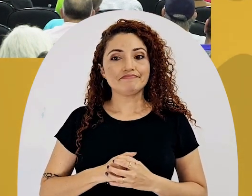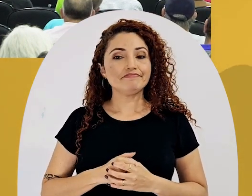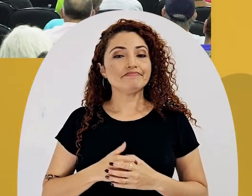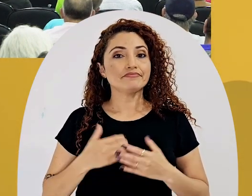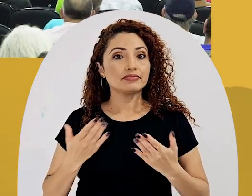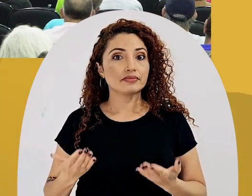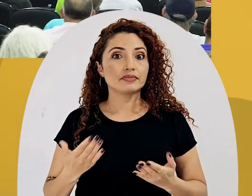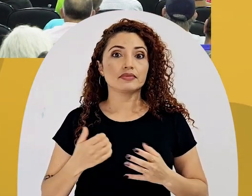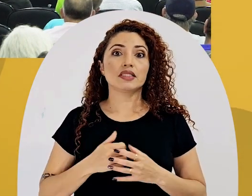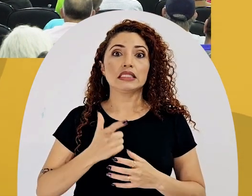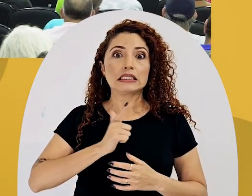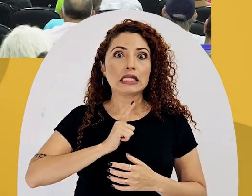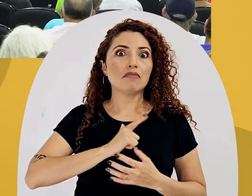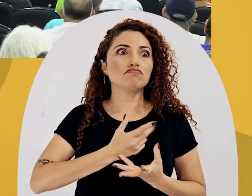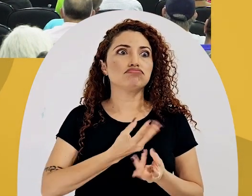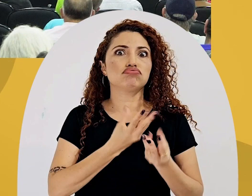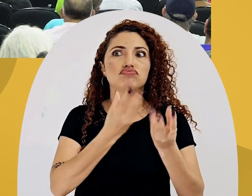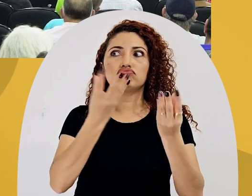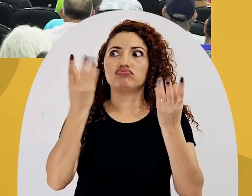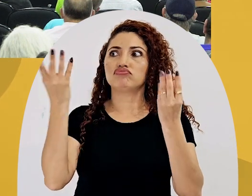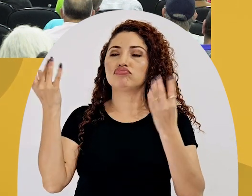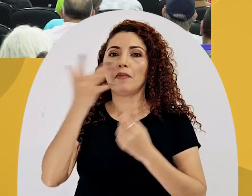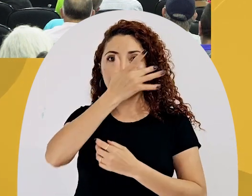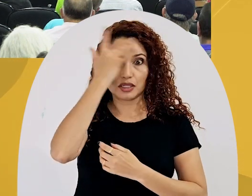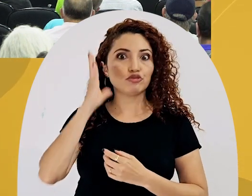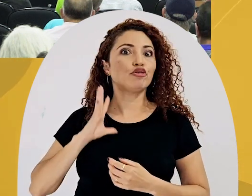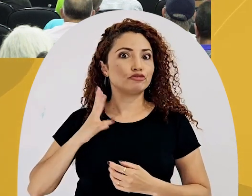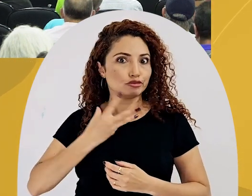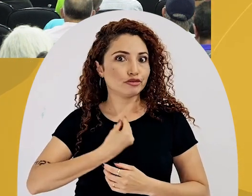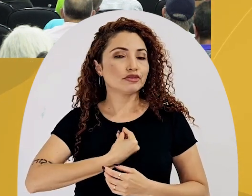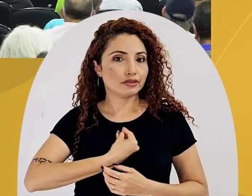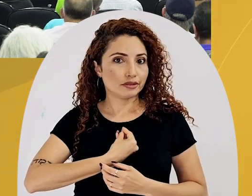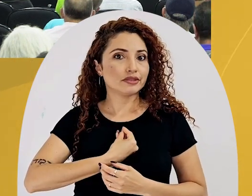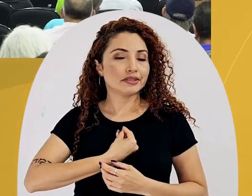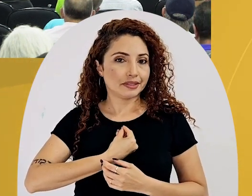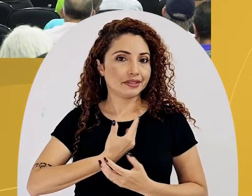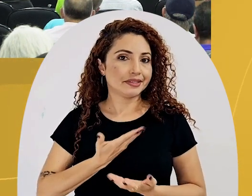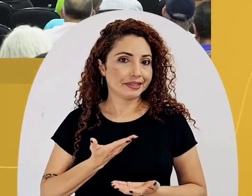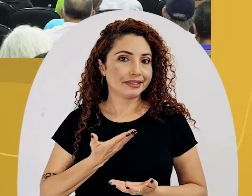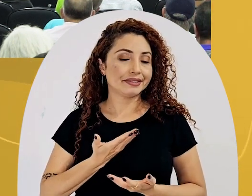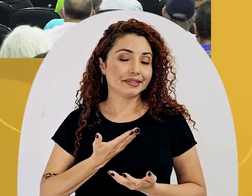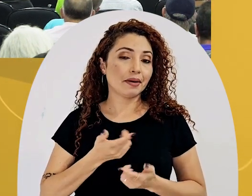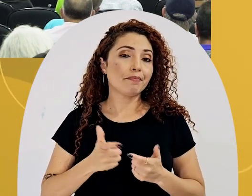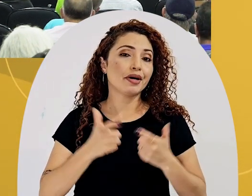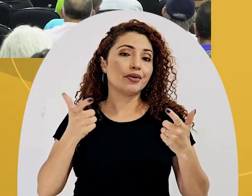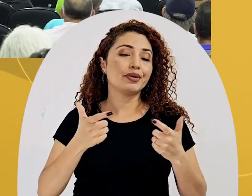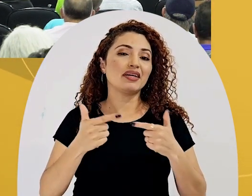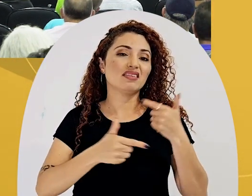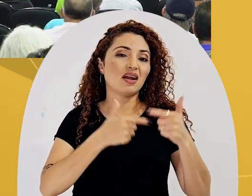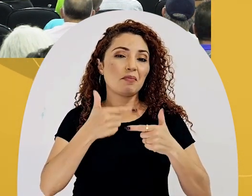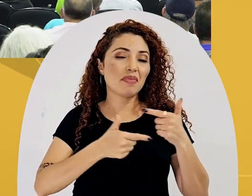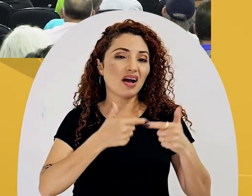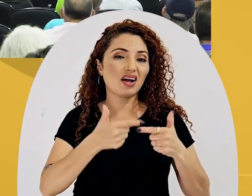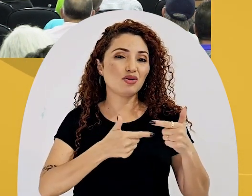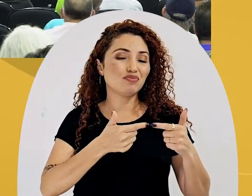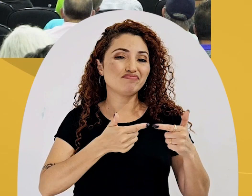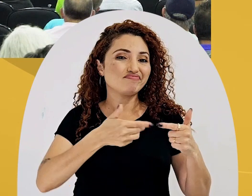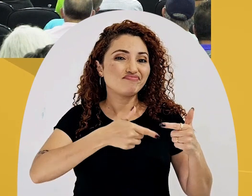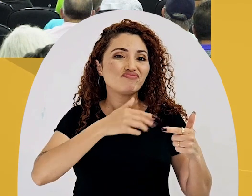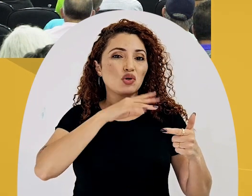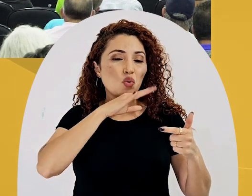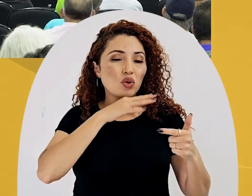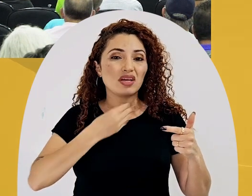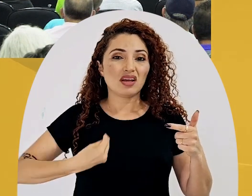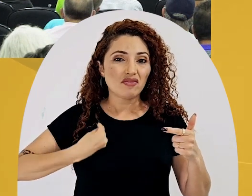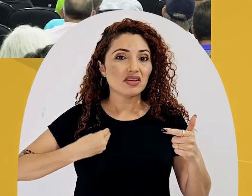população, né, de pessoas trans é imenso, assim, a questão de subempregos e